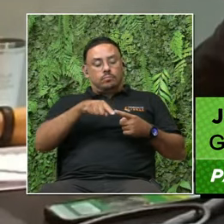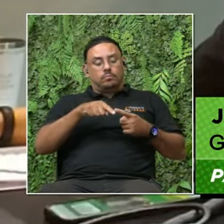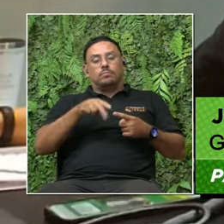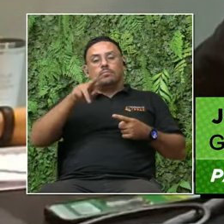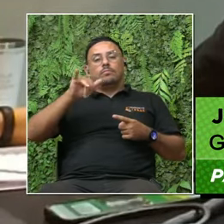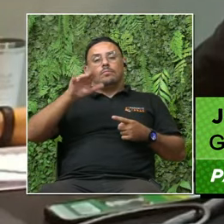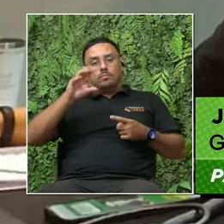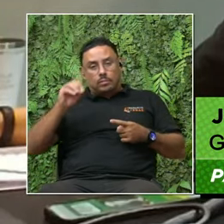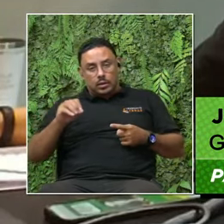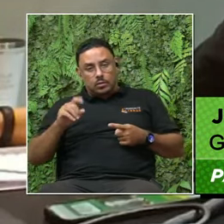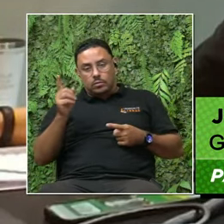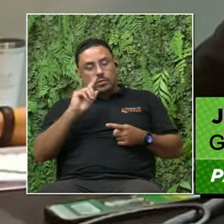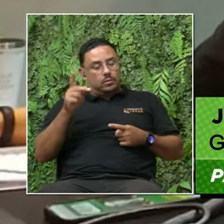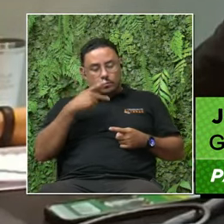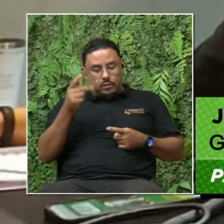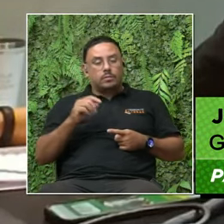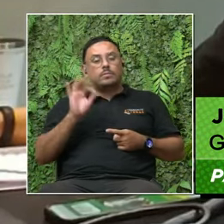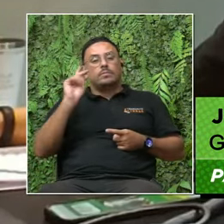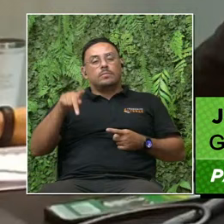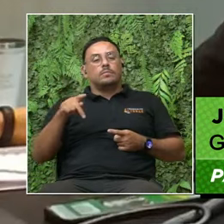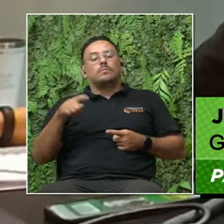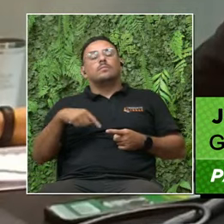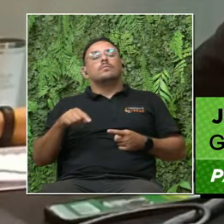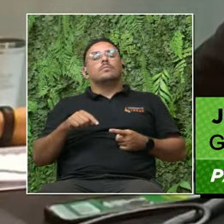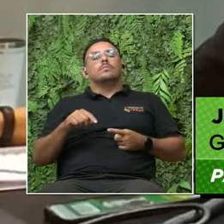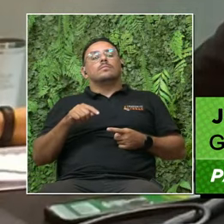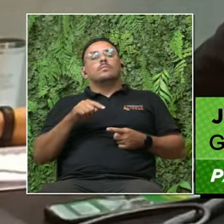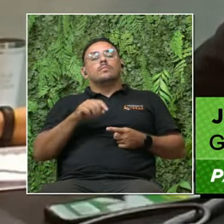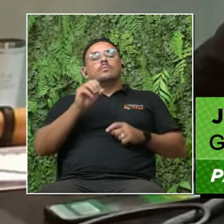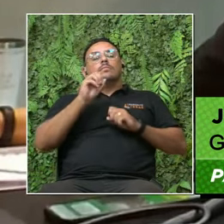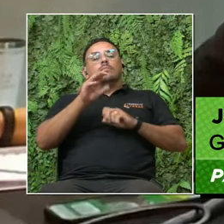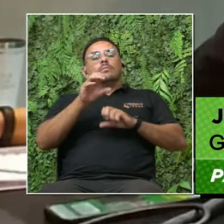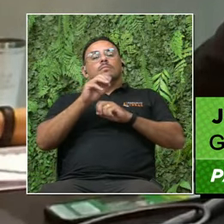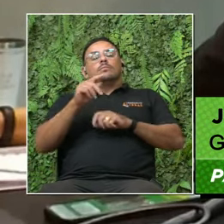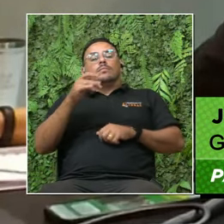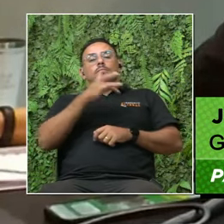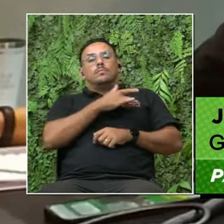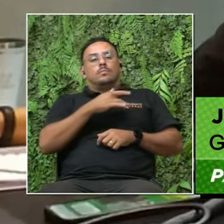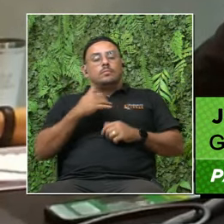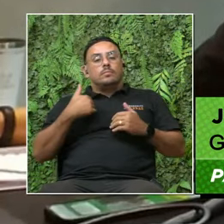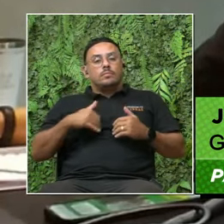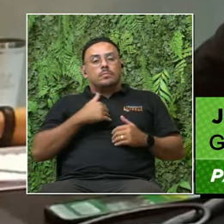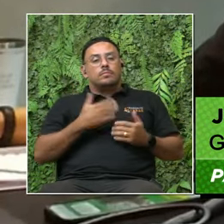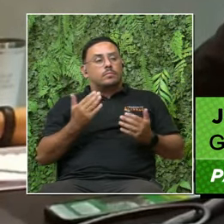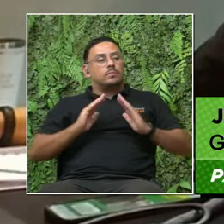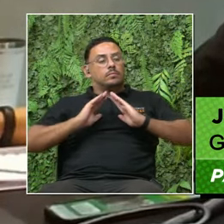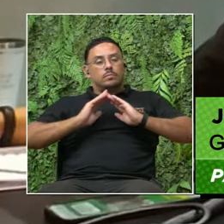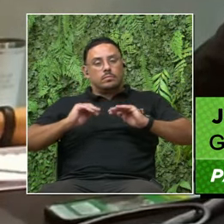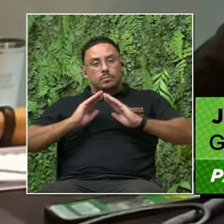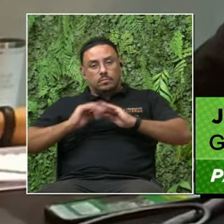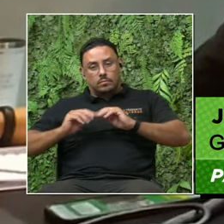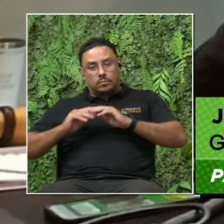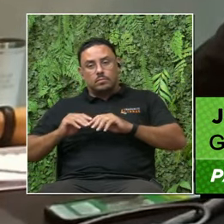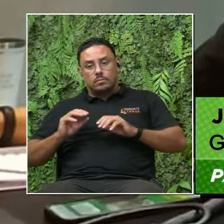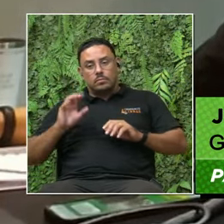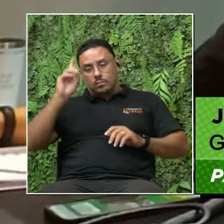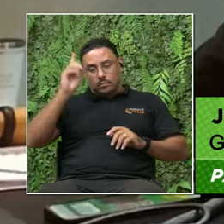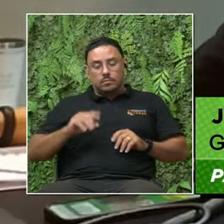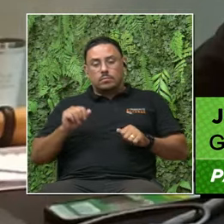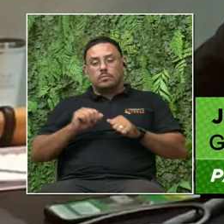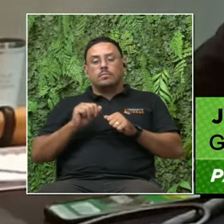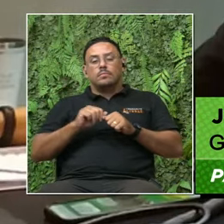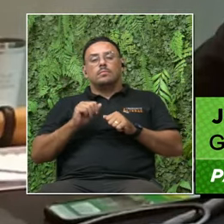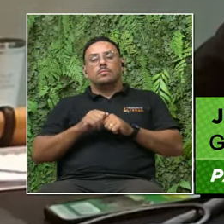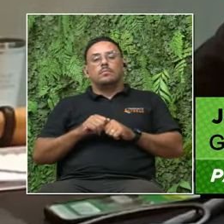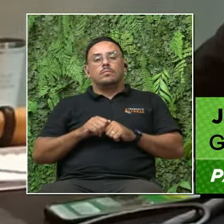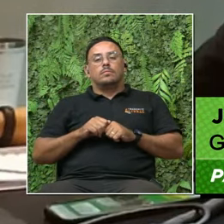passarinho gordo não me passou dessa vez não mas que a gente sabe que o milito tem pedidos pra diretoria para reforços